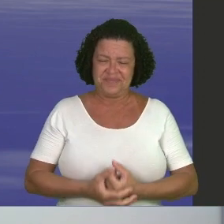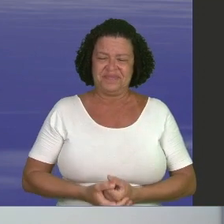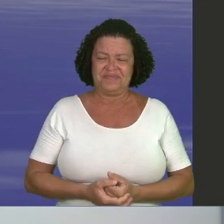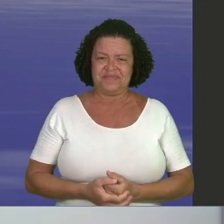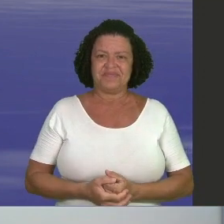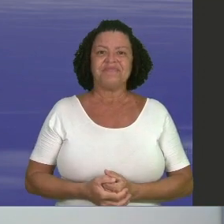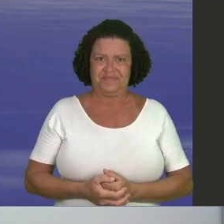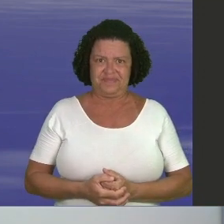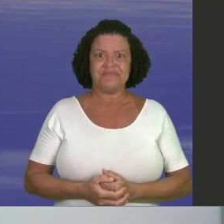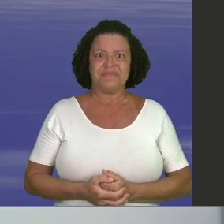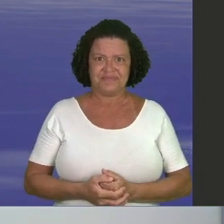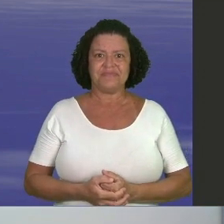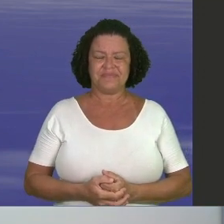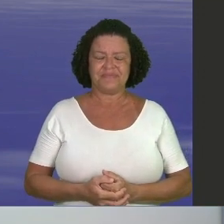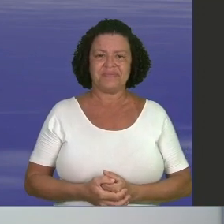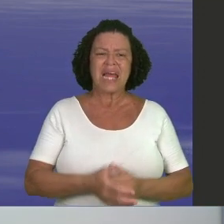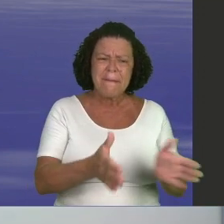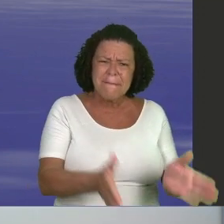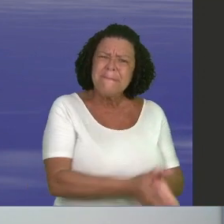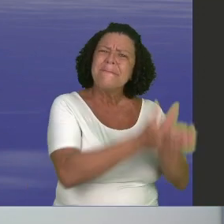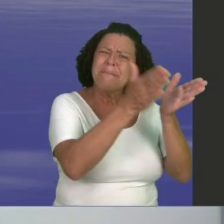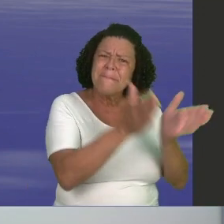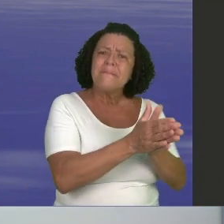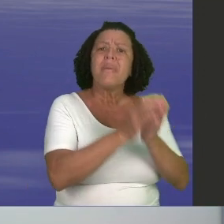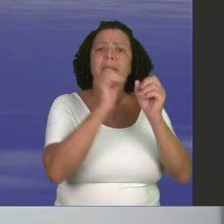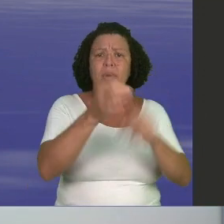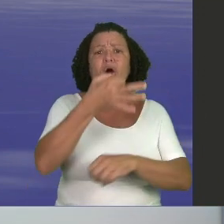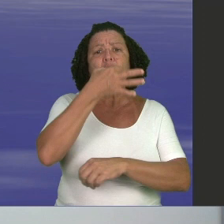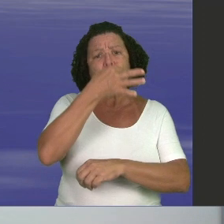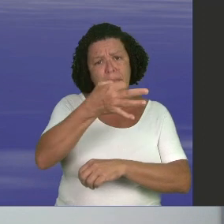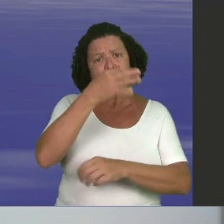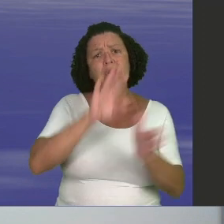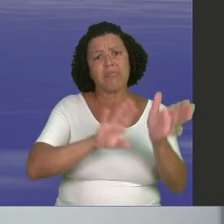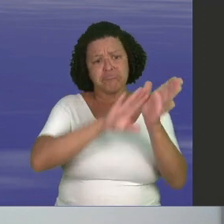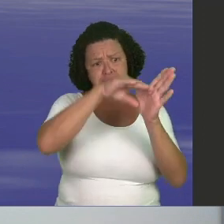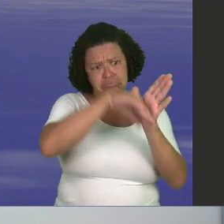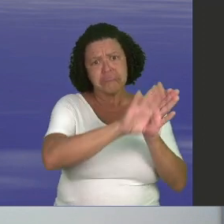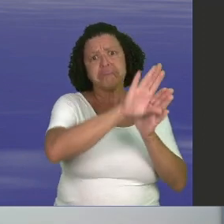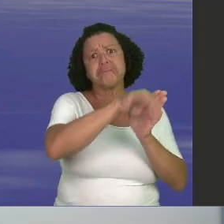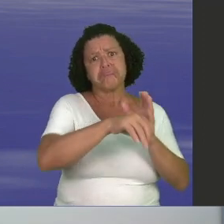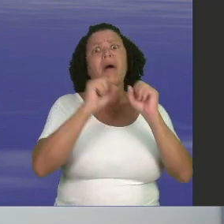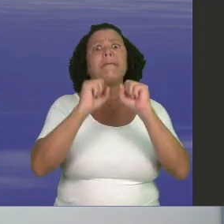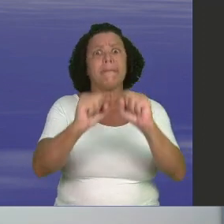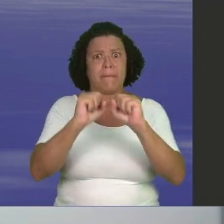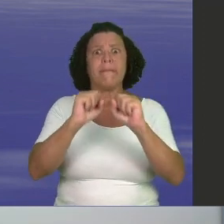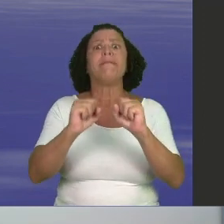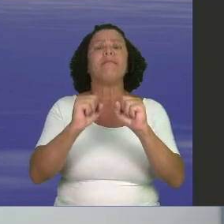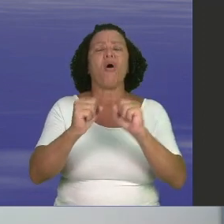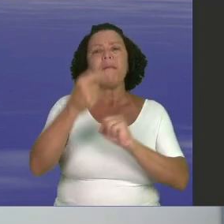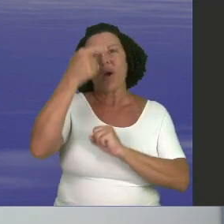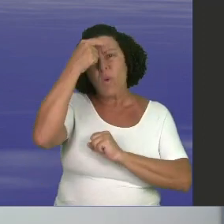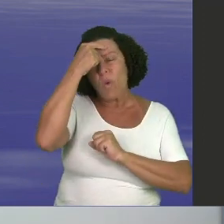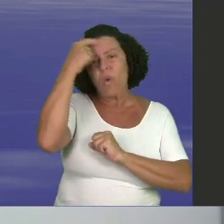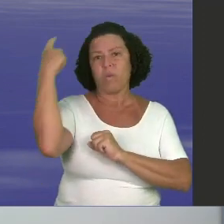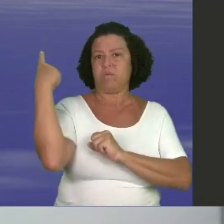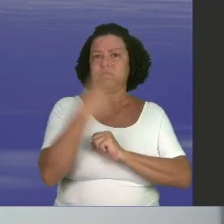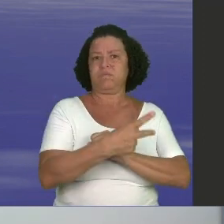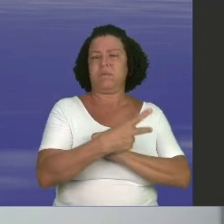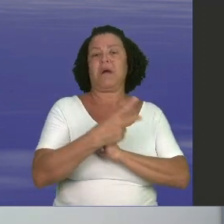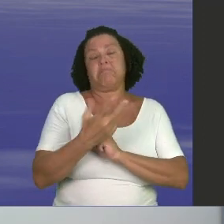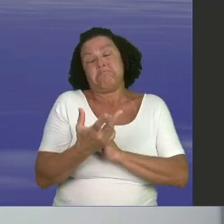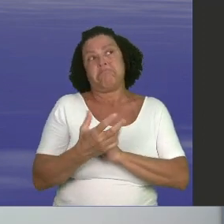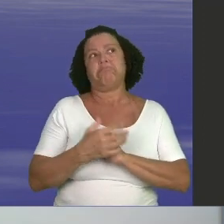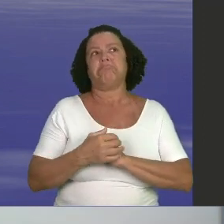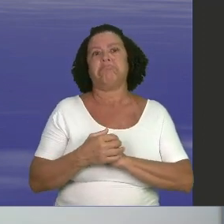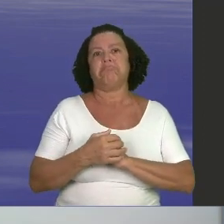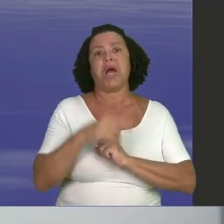Por outro lado, a extrema pobreza pode ser uma opção do espírito em provação, atendendo a imperativos de sua consciência. Às vezes ele